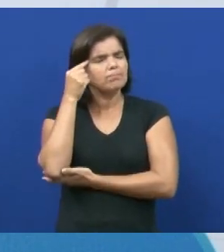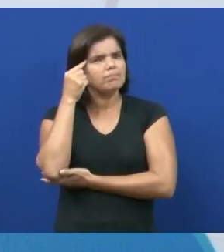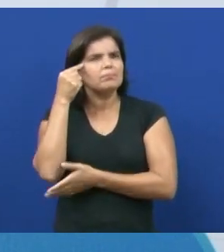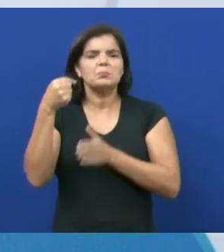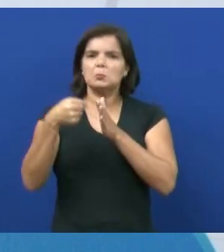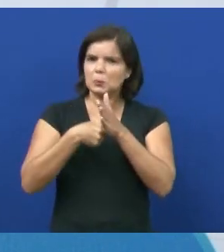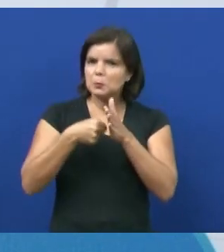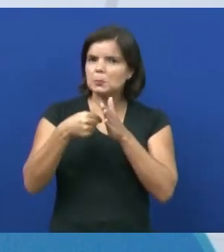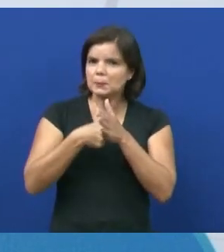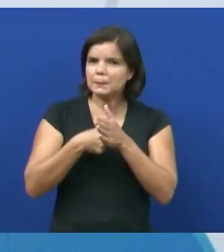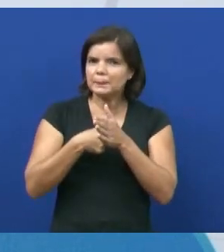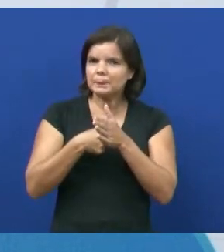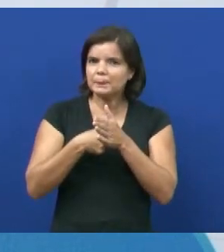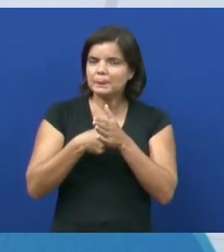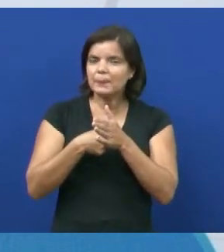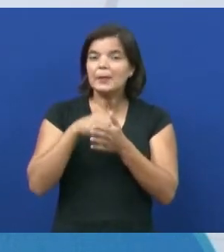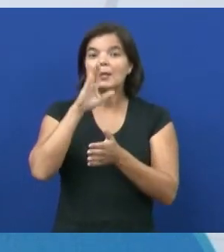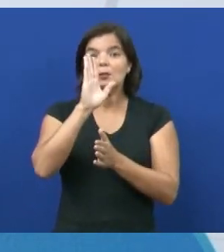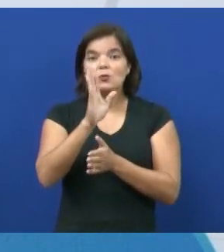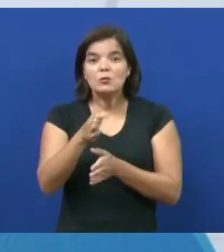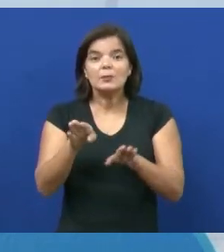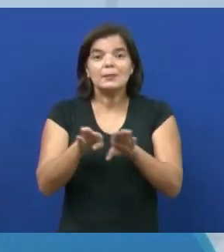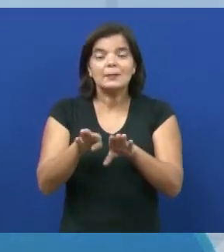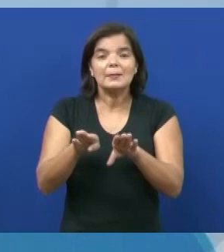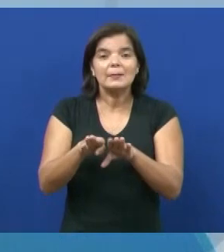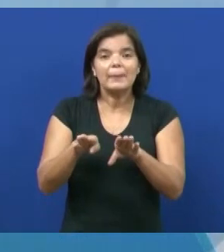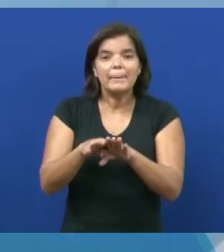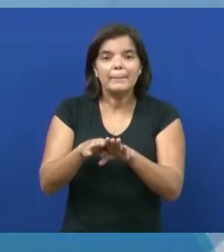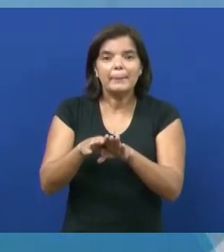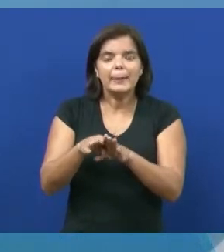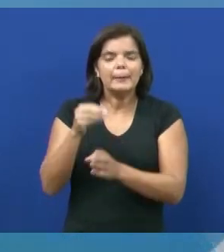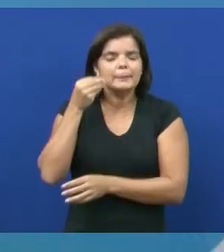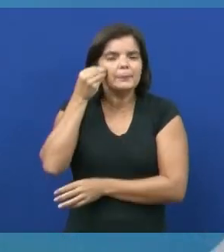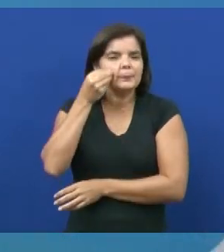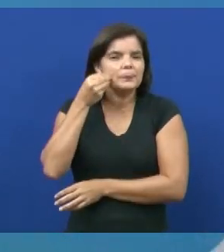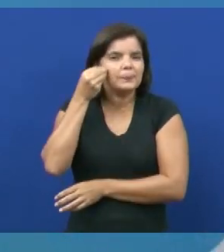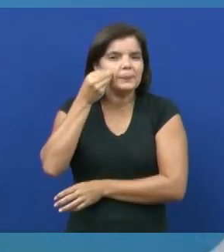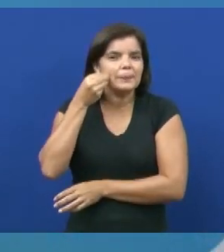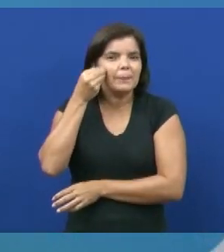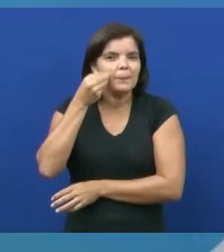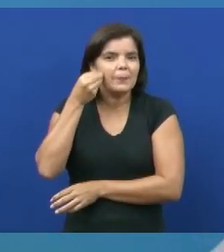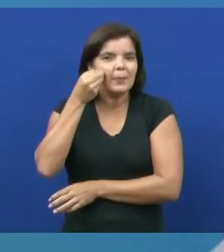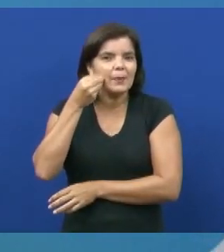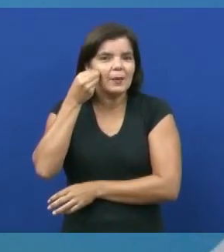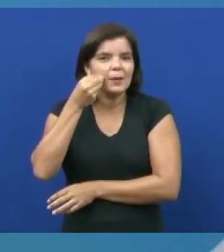perguntar sobre isso? Você já parou para fazer a seguinte experiência,